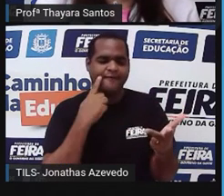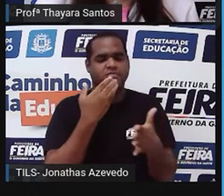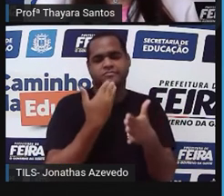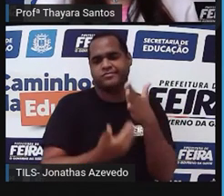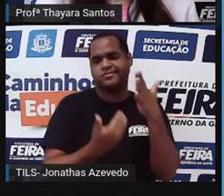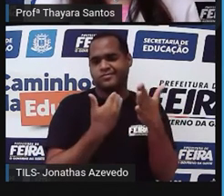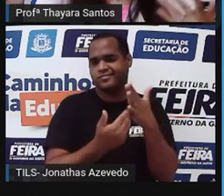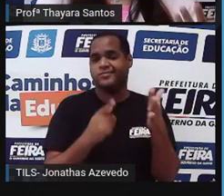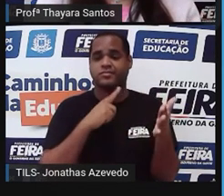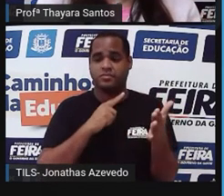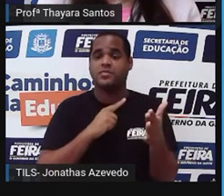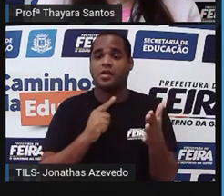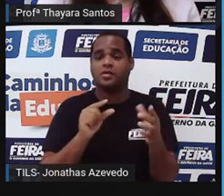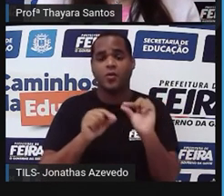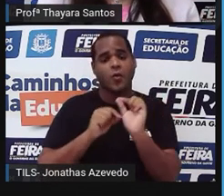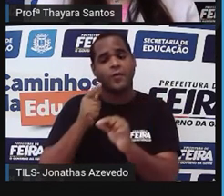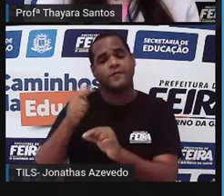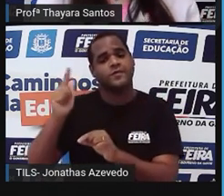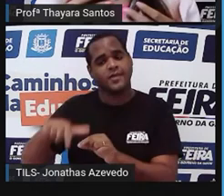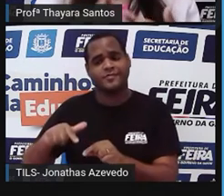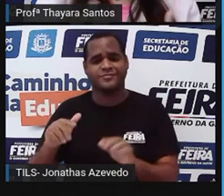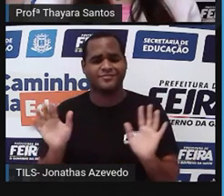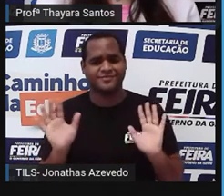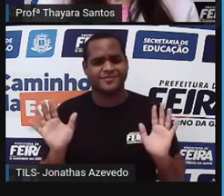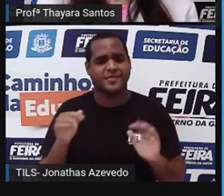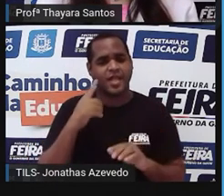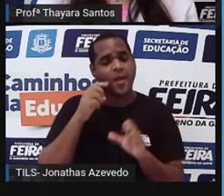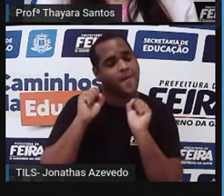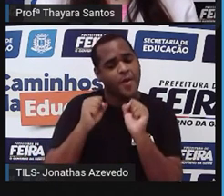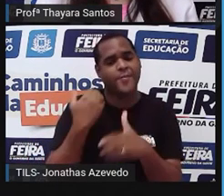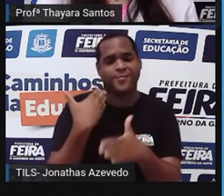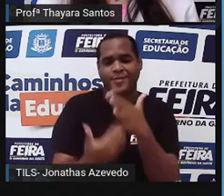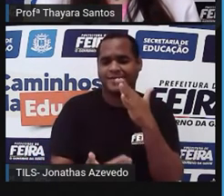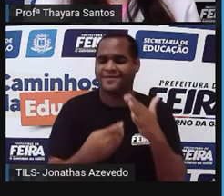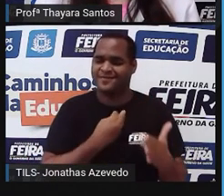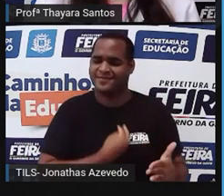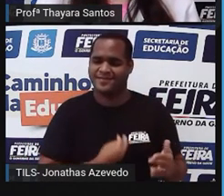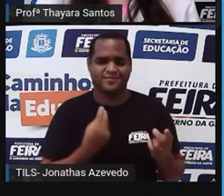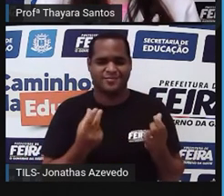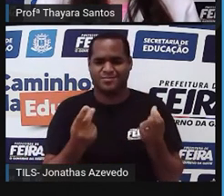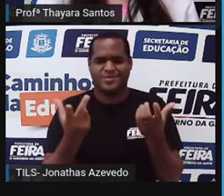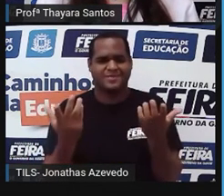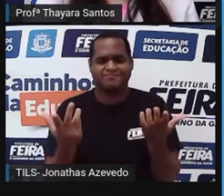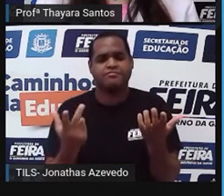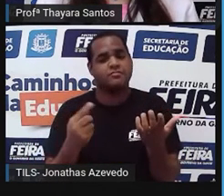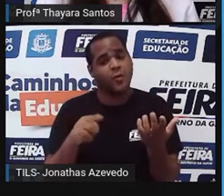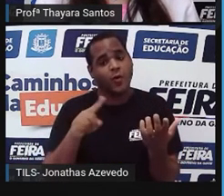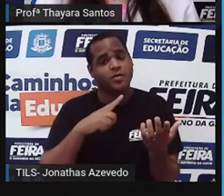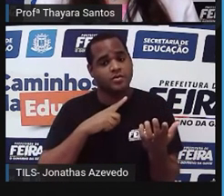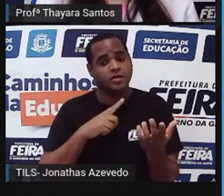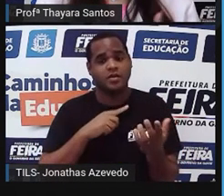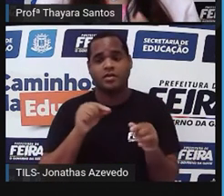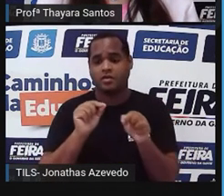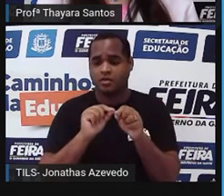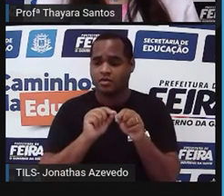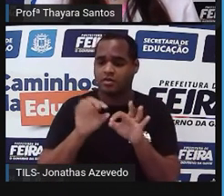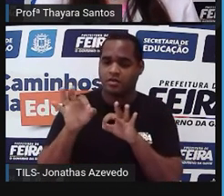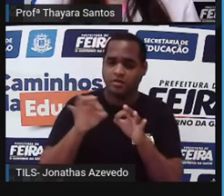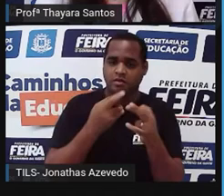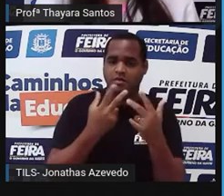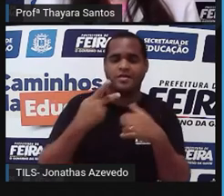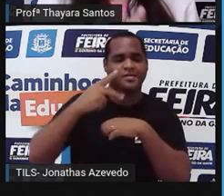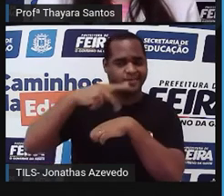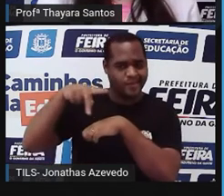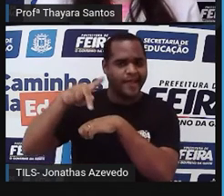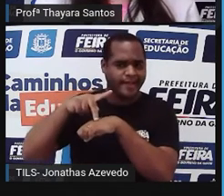ter ele de novo. Ou então nem tenha, né? Posso perder ele para o resto da vida. Isso já está sendo feito por muitos